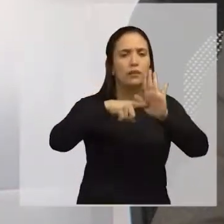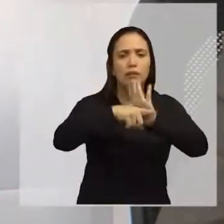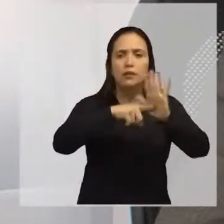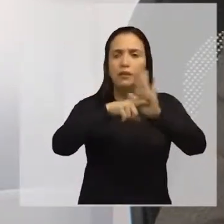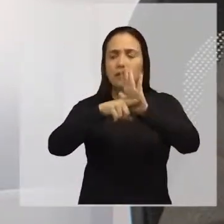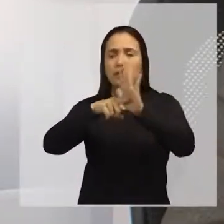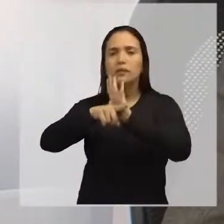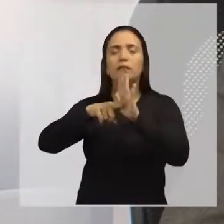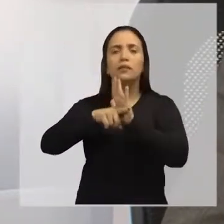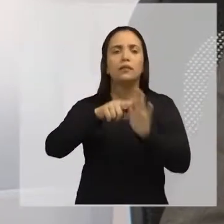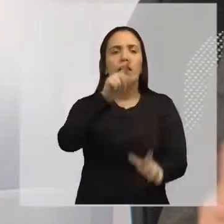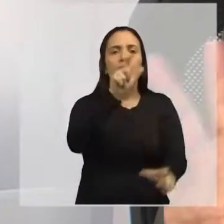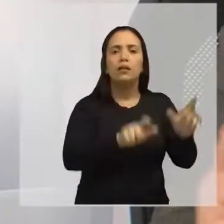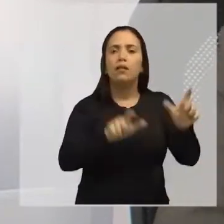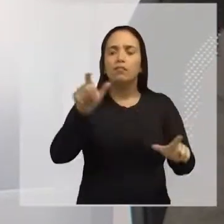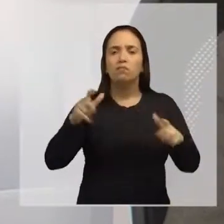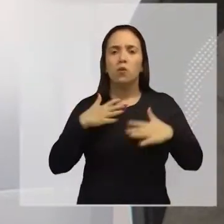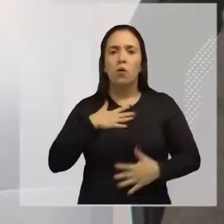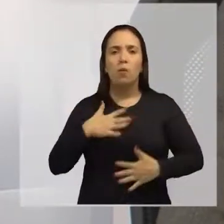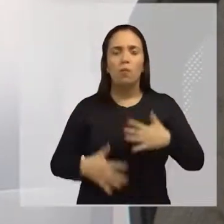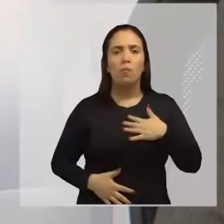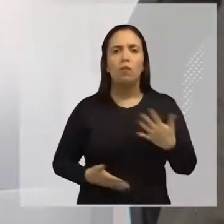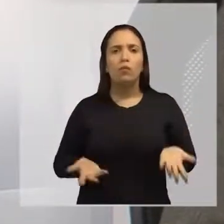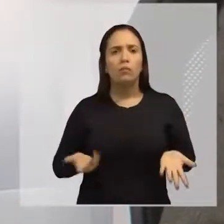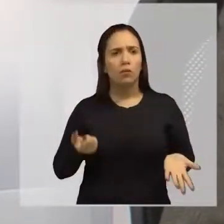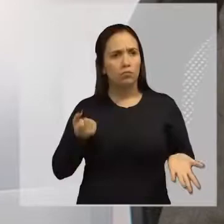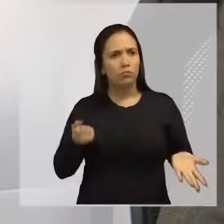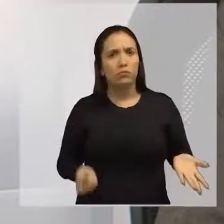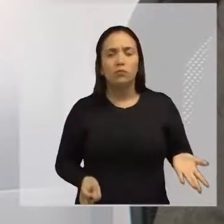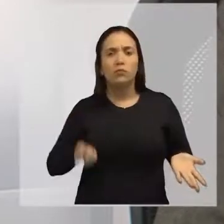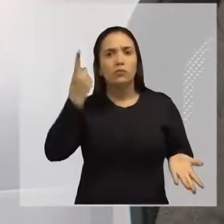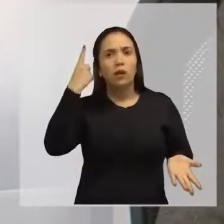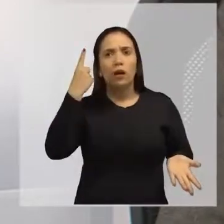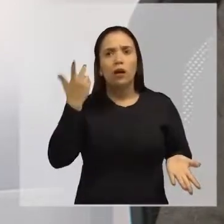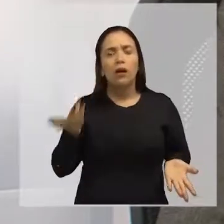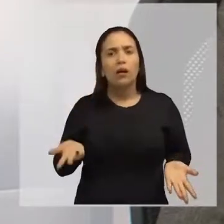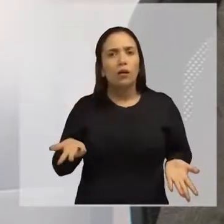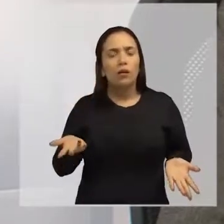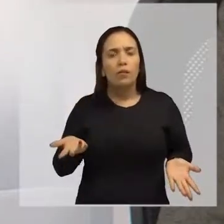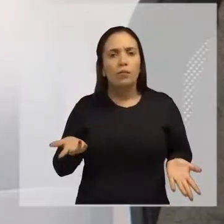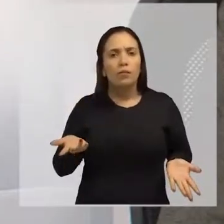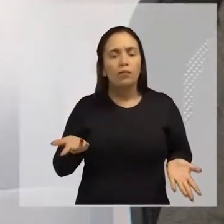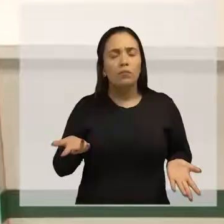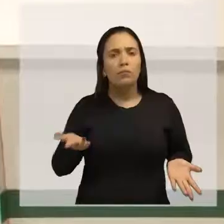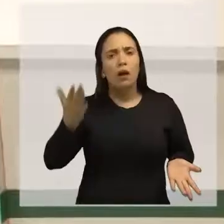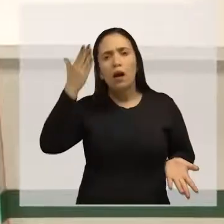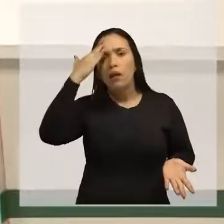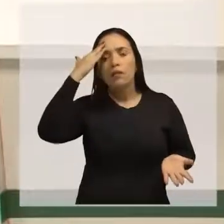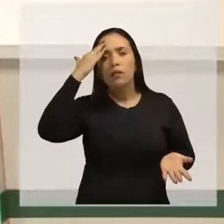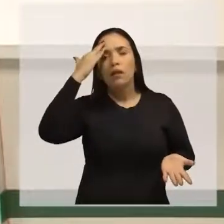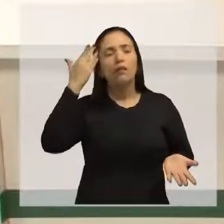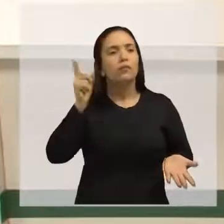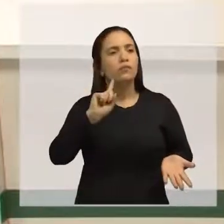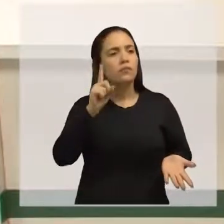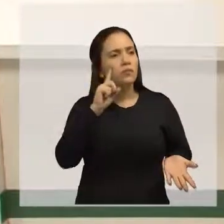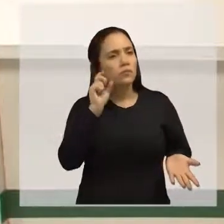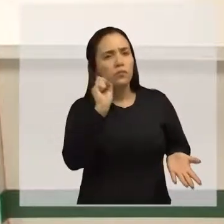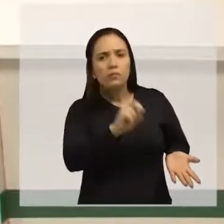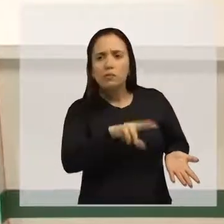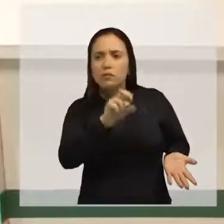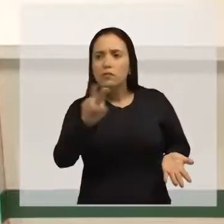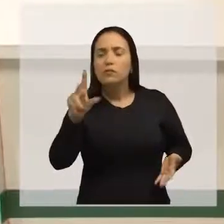sociais e sociólogos, não estão compreendendo o que está acontecendo. Eles não conseguiram ainda identificar esse